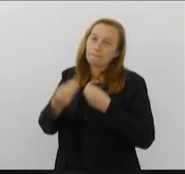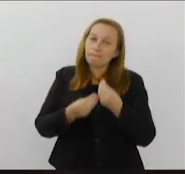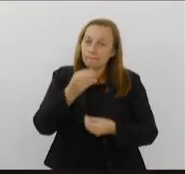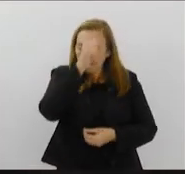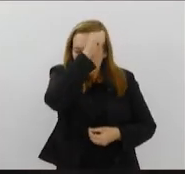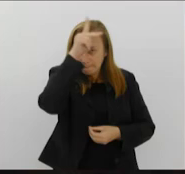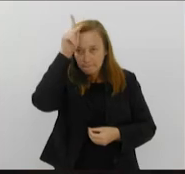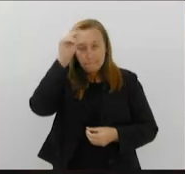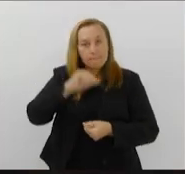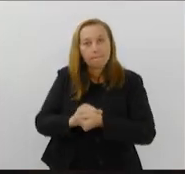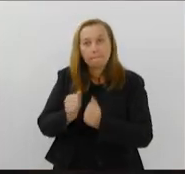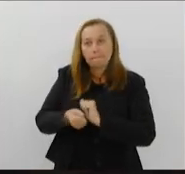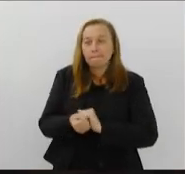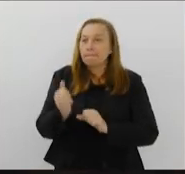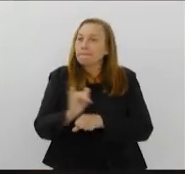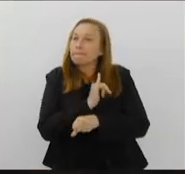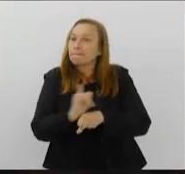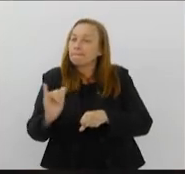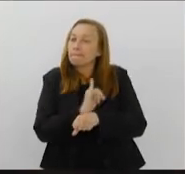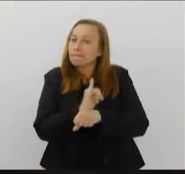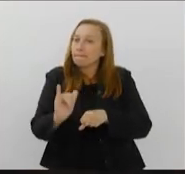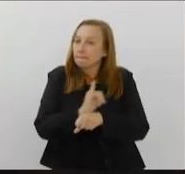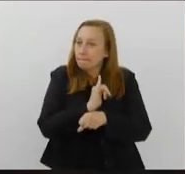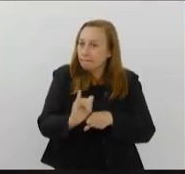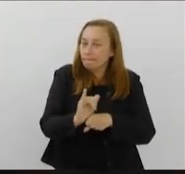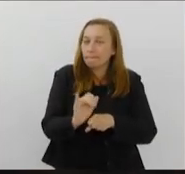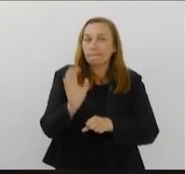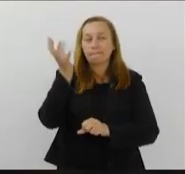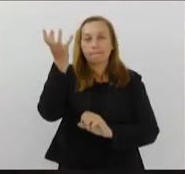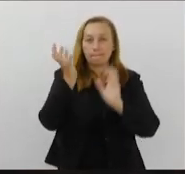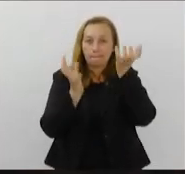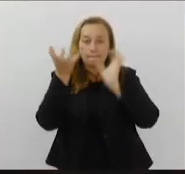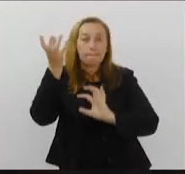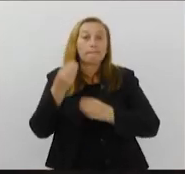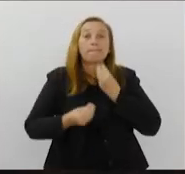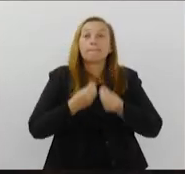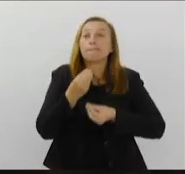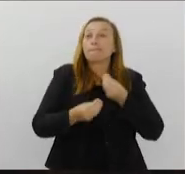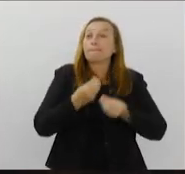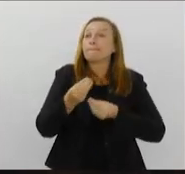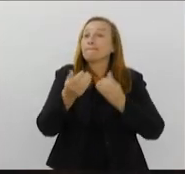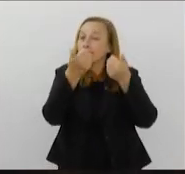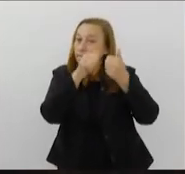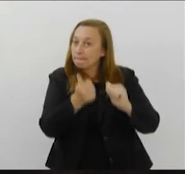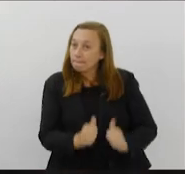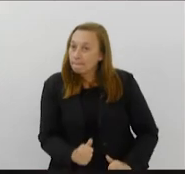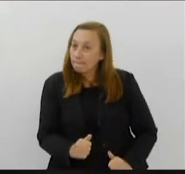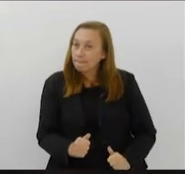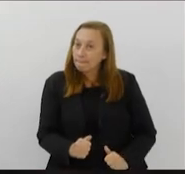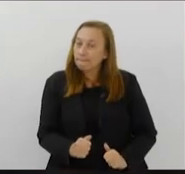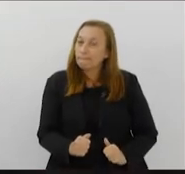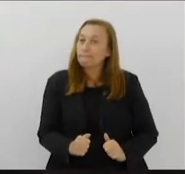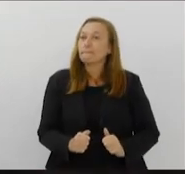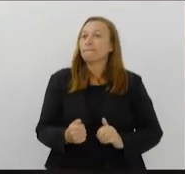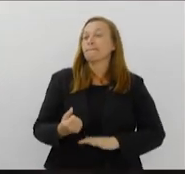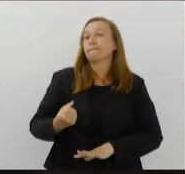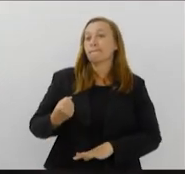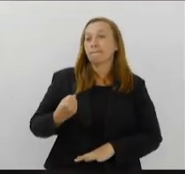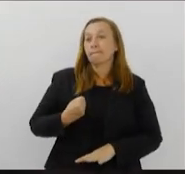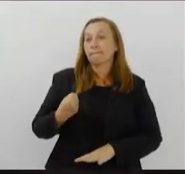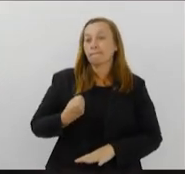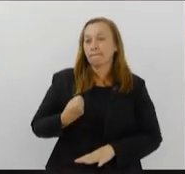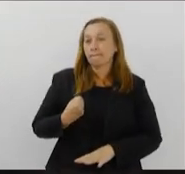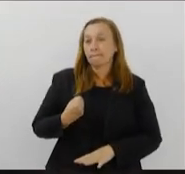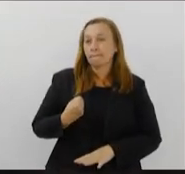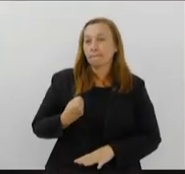têm adotado estratégias para adaptação a mudanças climáticas e como avaliar também o nível de resiliência dos municípios.